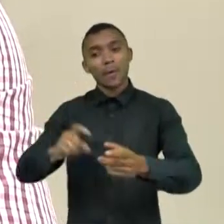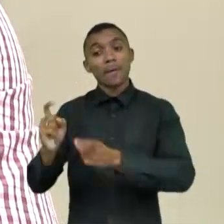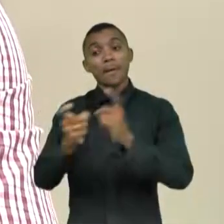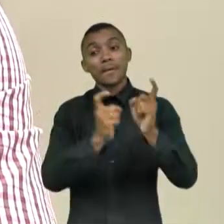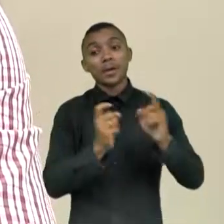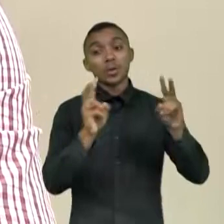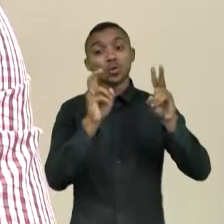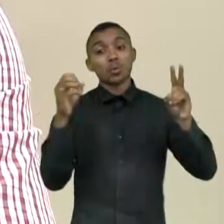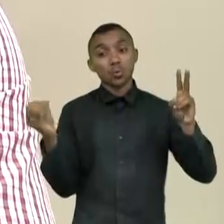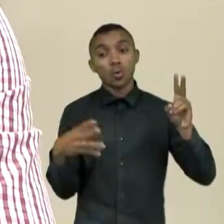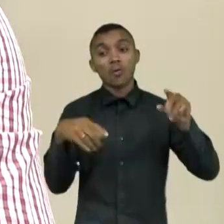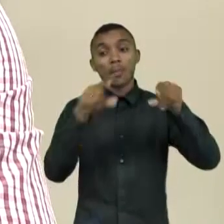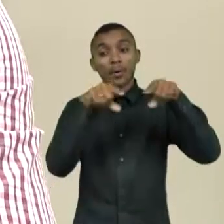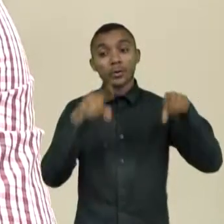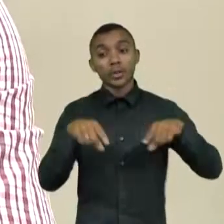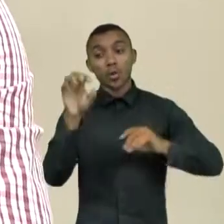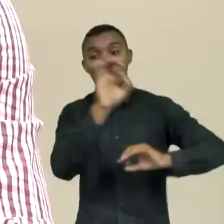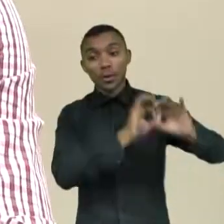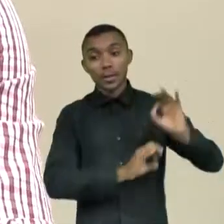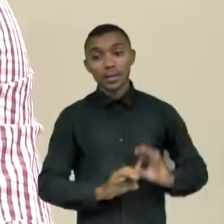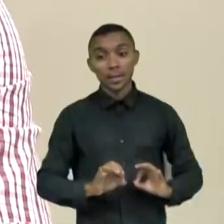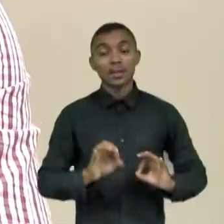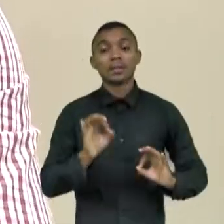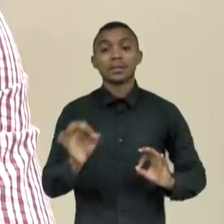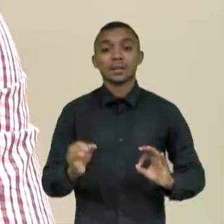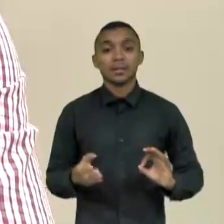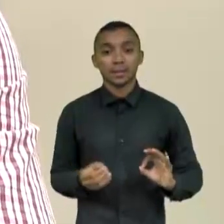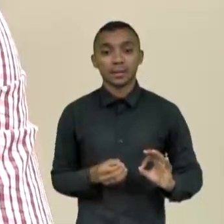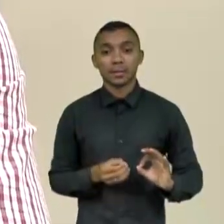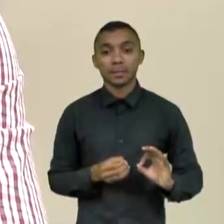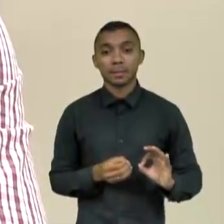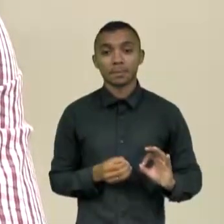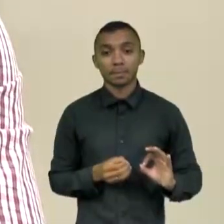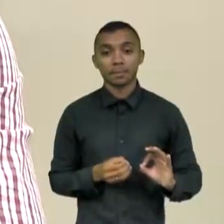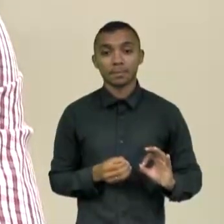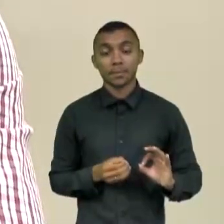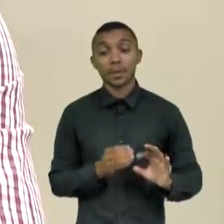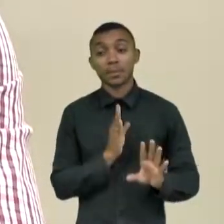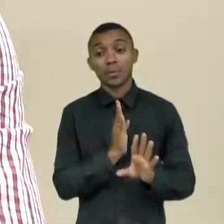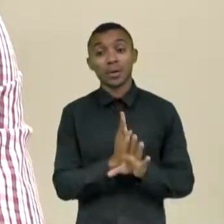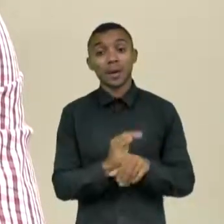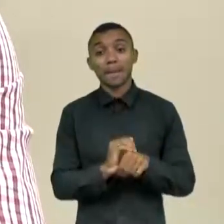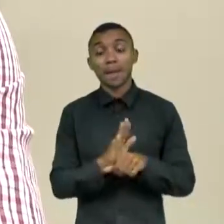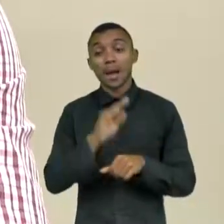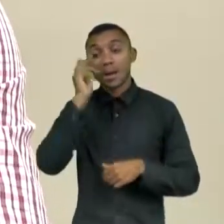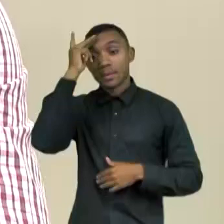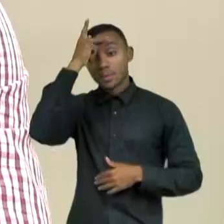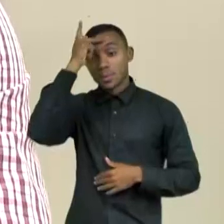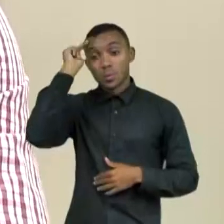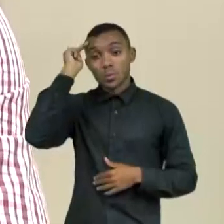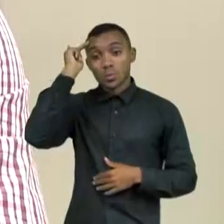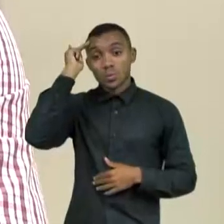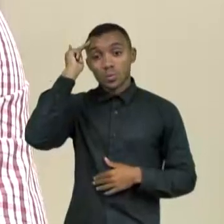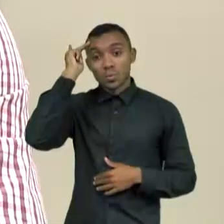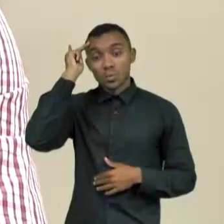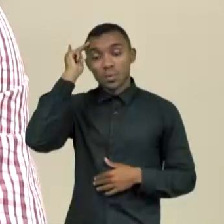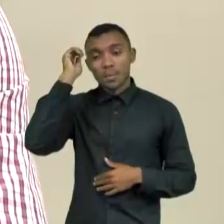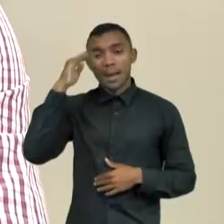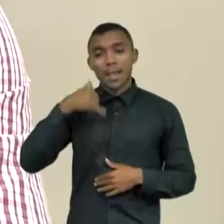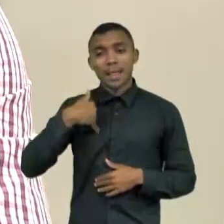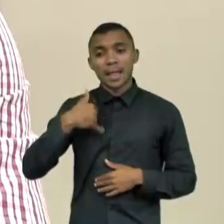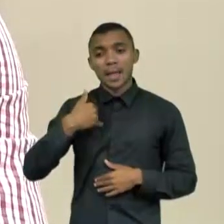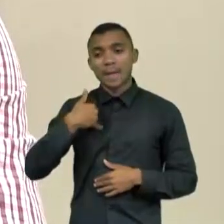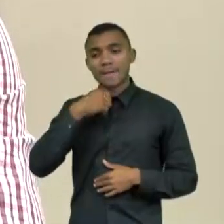nova reforma, tendo em vista que nós temos menos contribuinte e cada vez mais pessoas um pouco mais idosas, pessoas